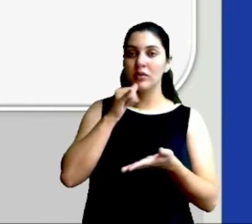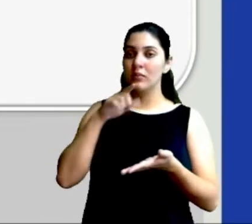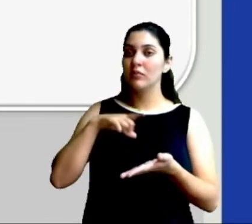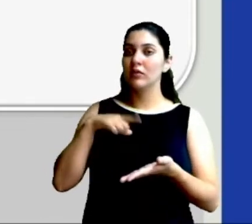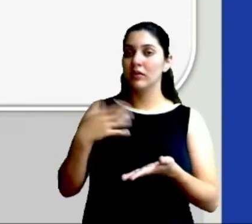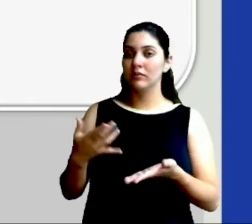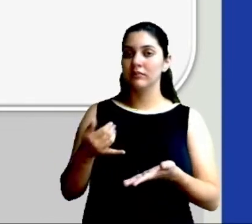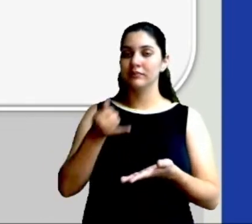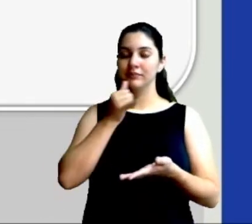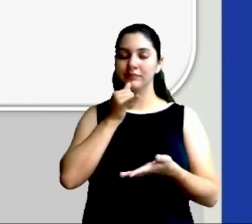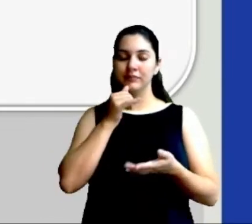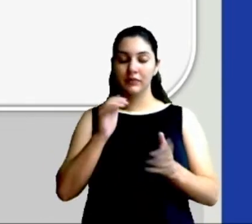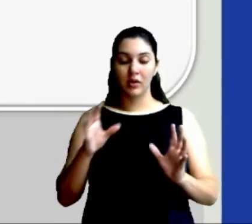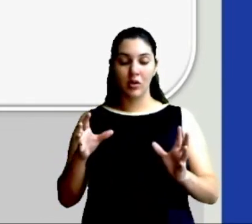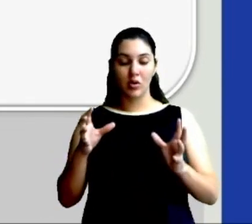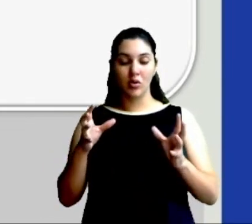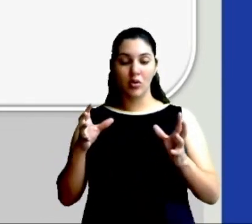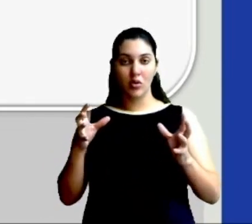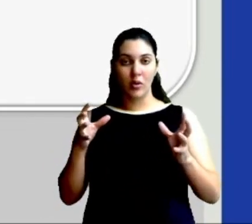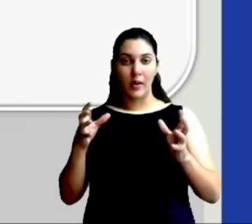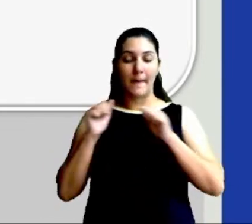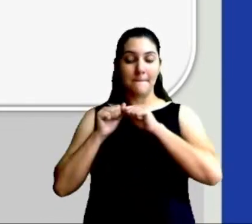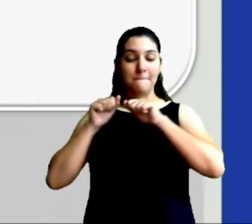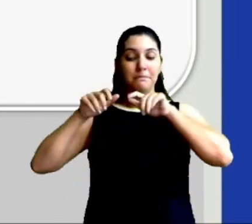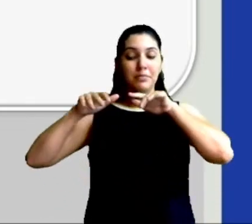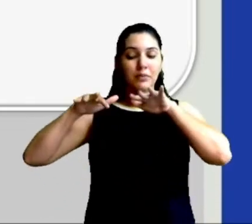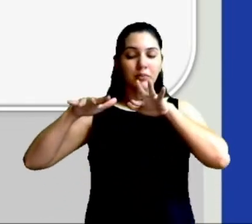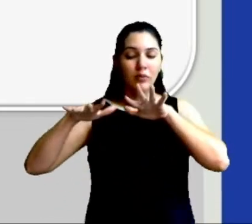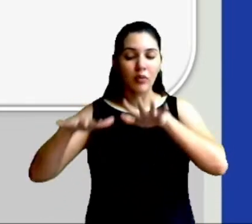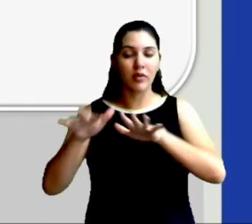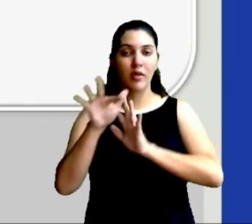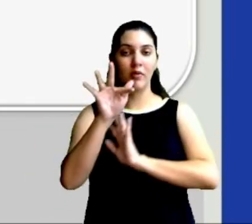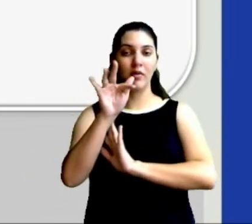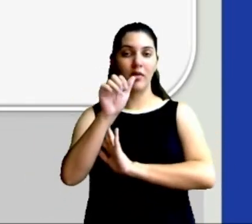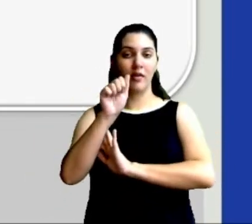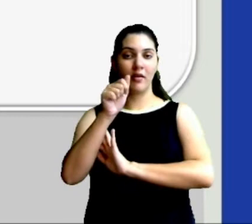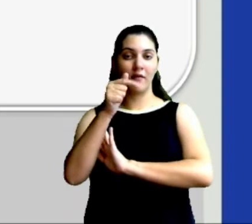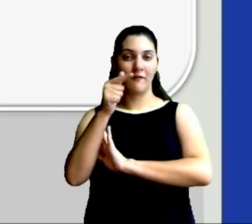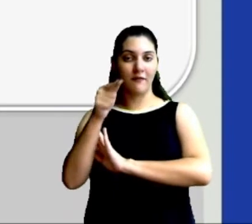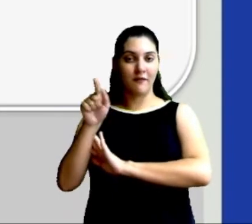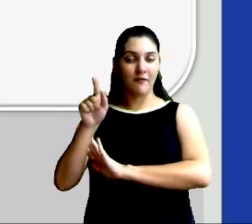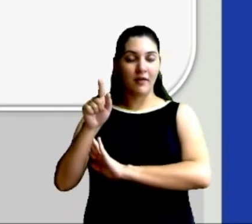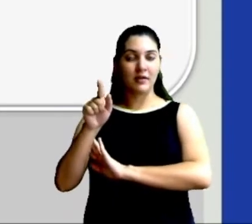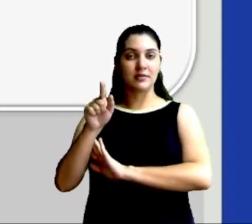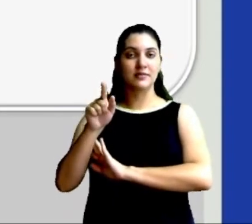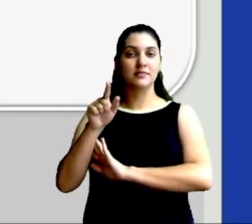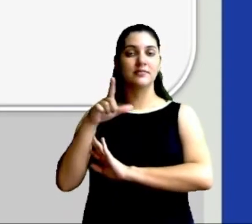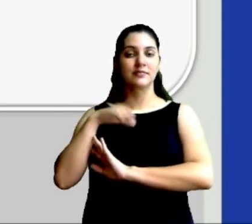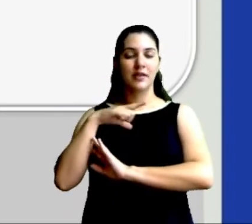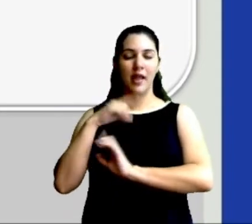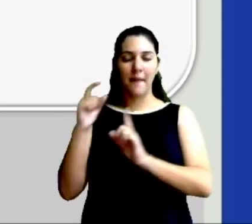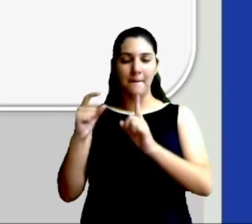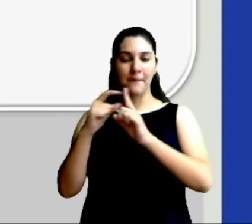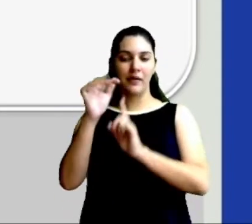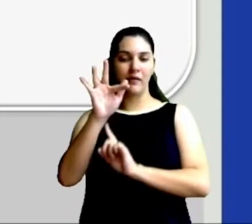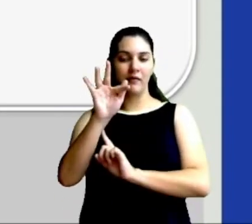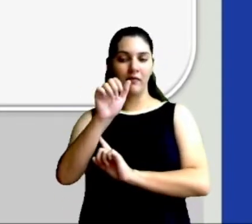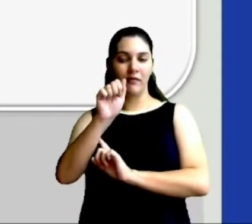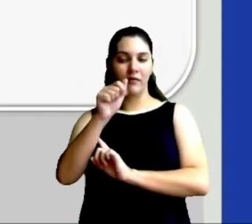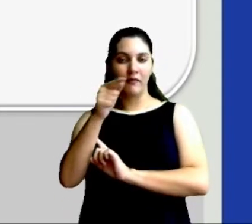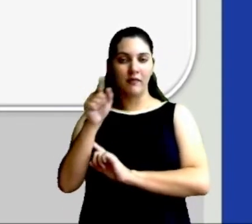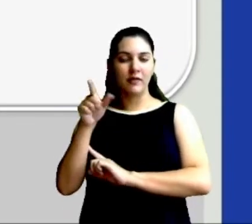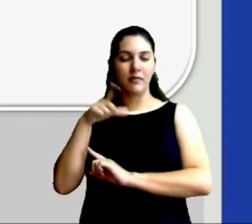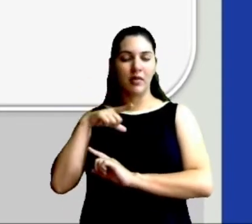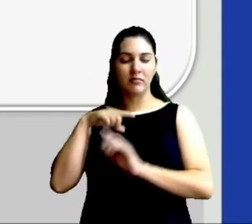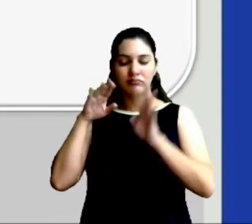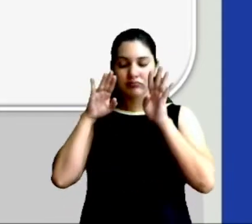temos. A multidão de fãs, então eu coloquei aí fãs para dar um